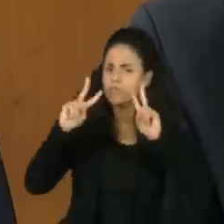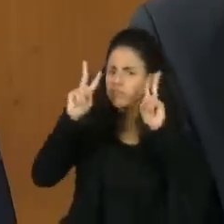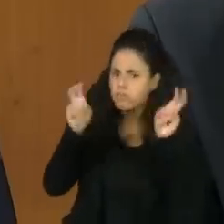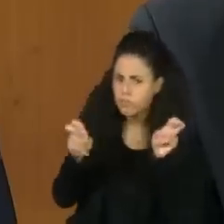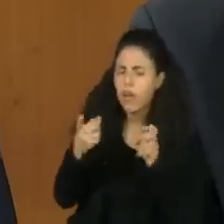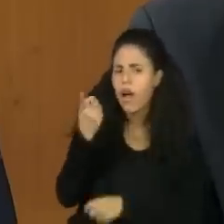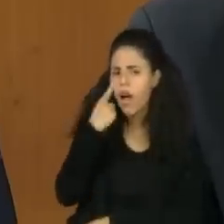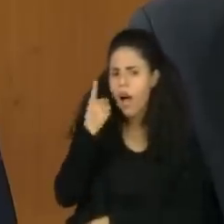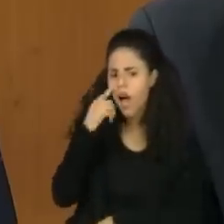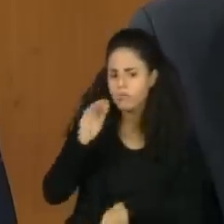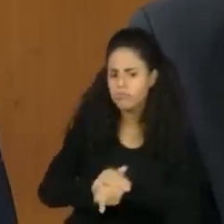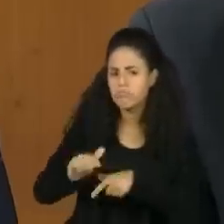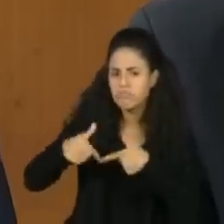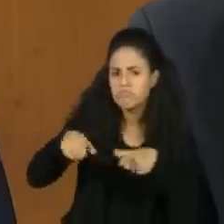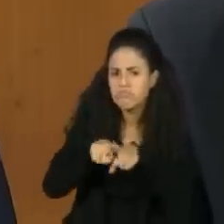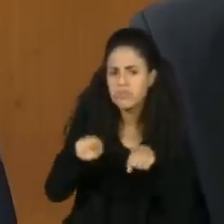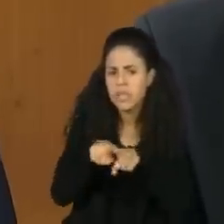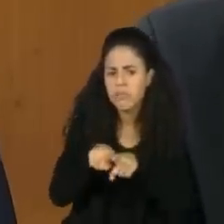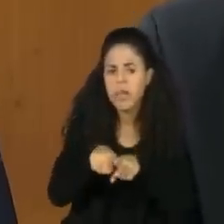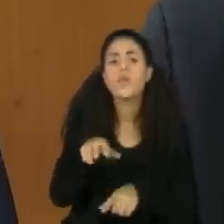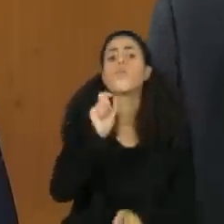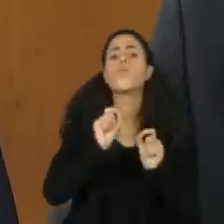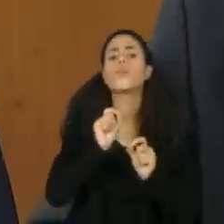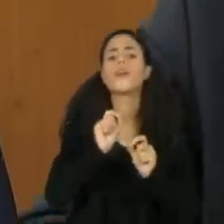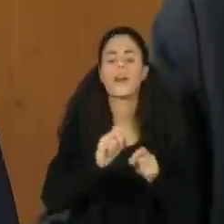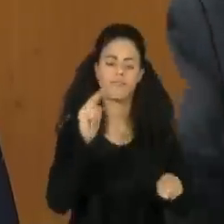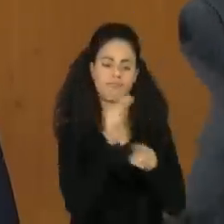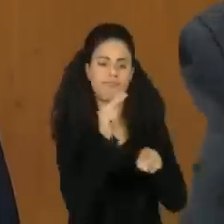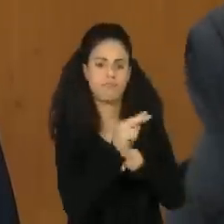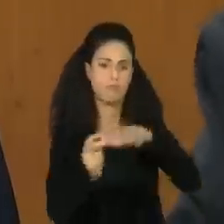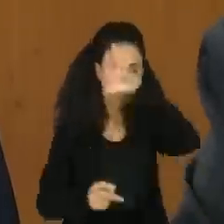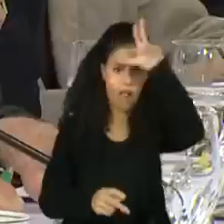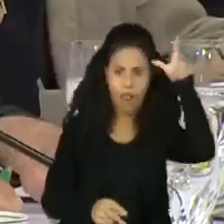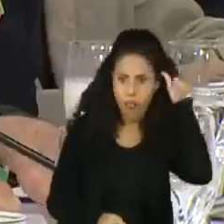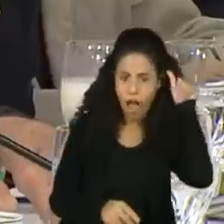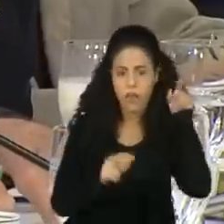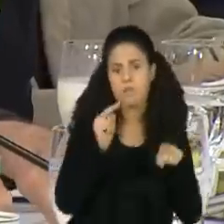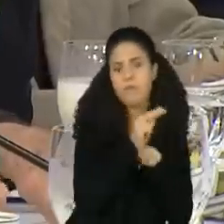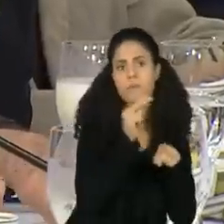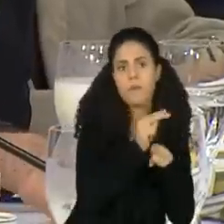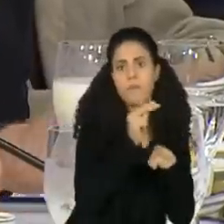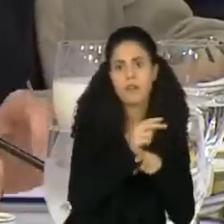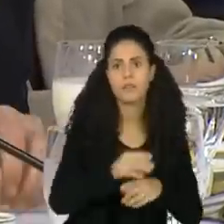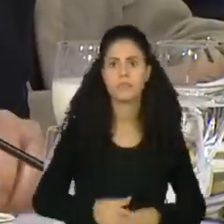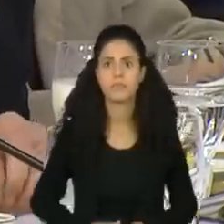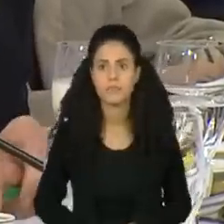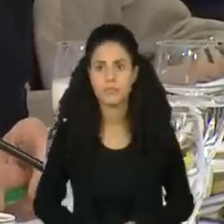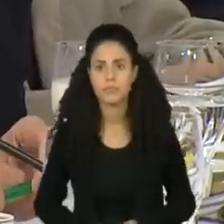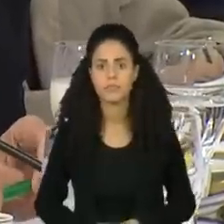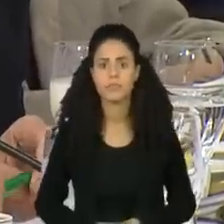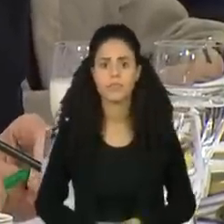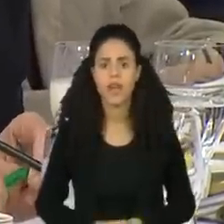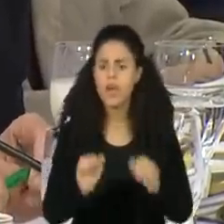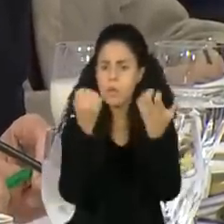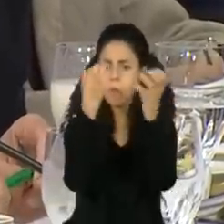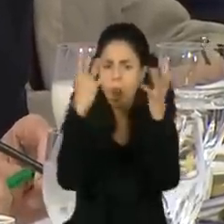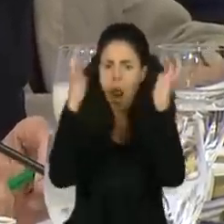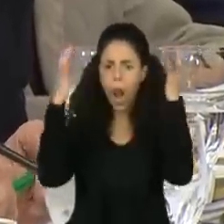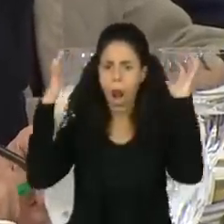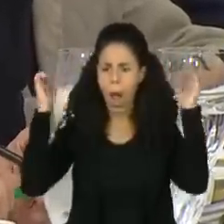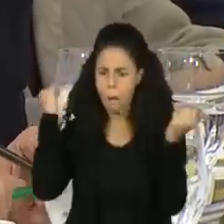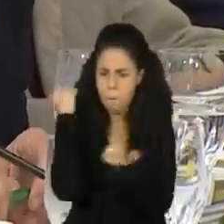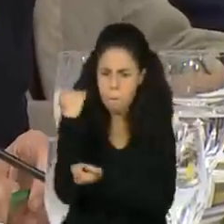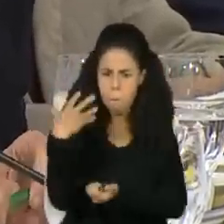um assunto de interesse público a preservação da Amazônia a resposta Já era esperada os novos números de dez mandamentos